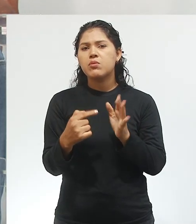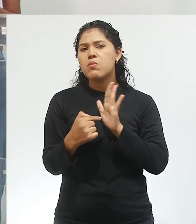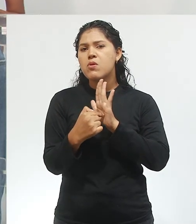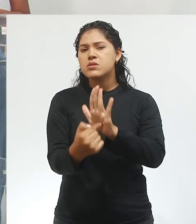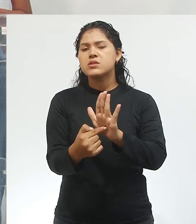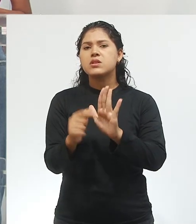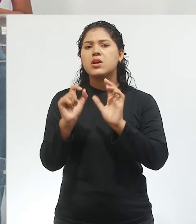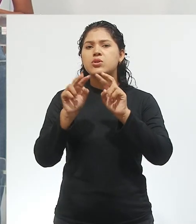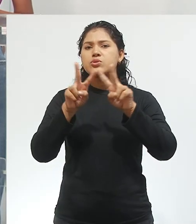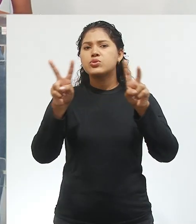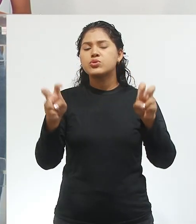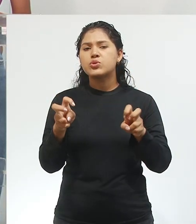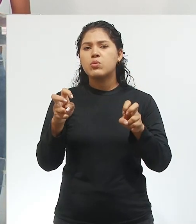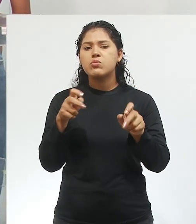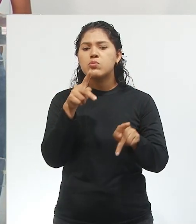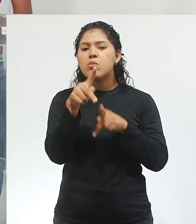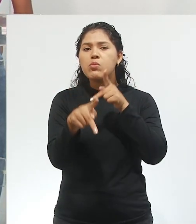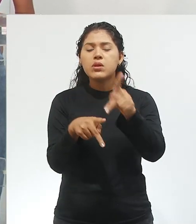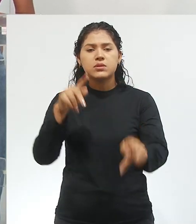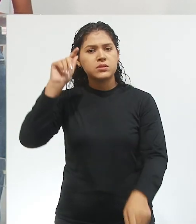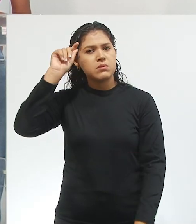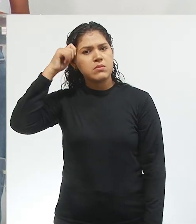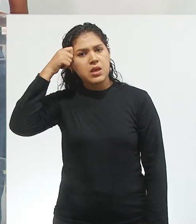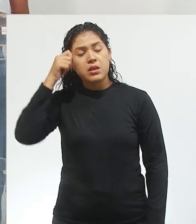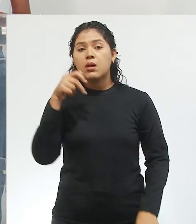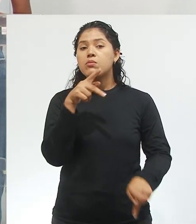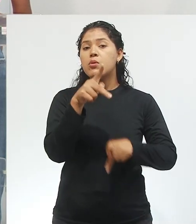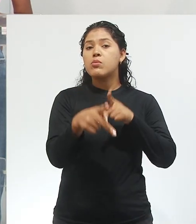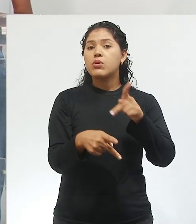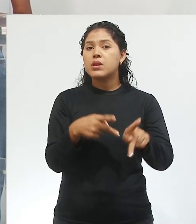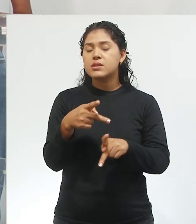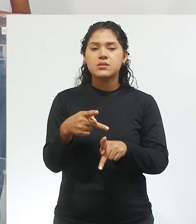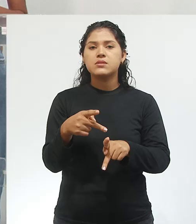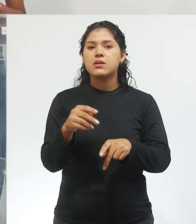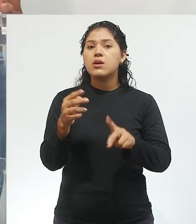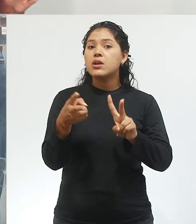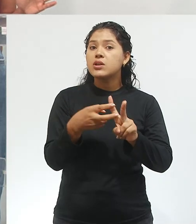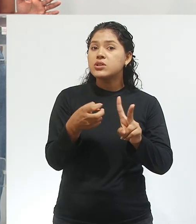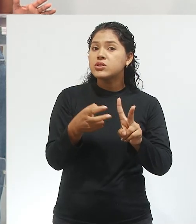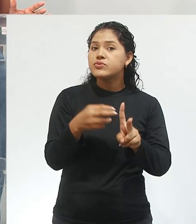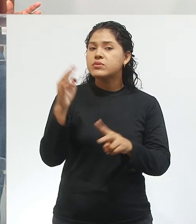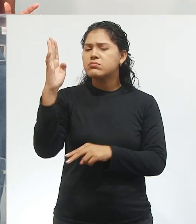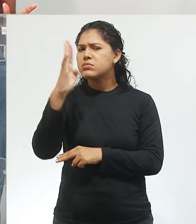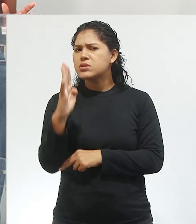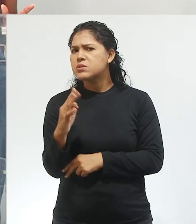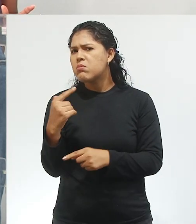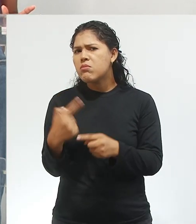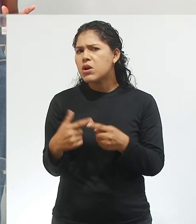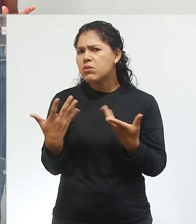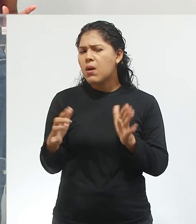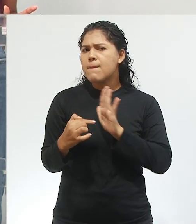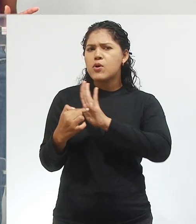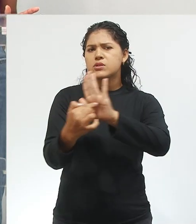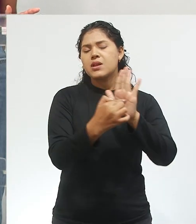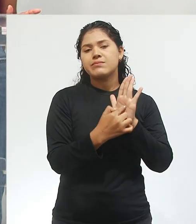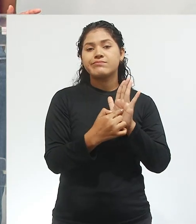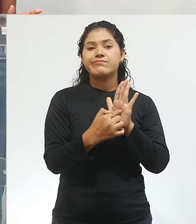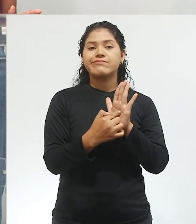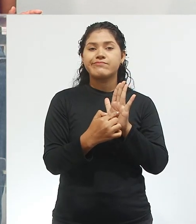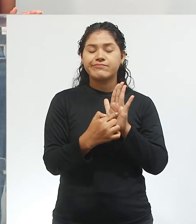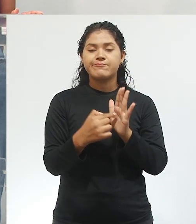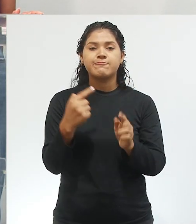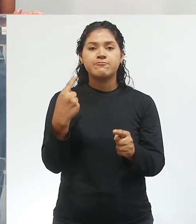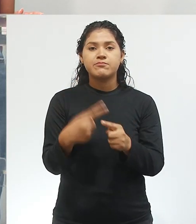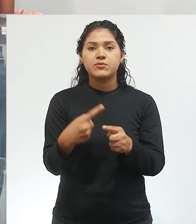questões relativas às populações negras e indígenas no país? Porque uma coisa é certa,